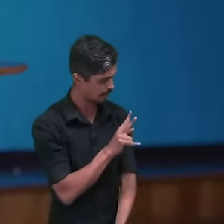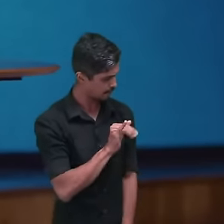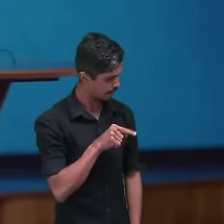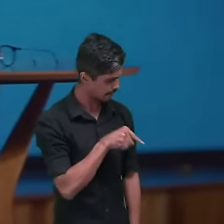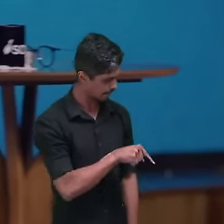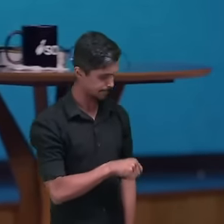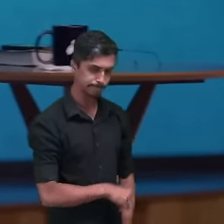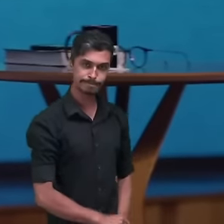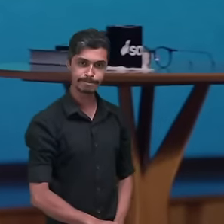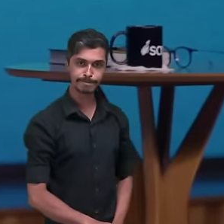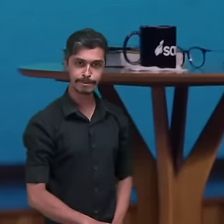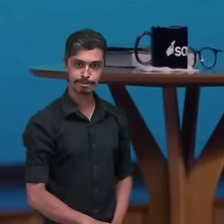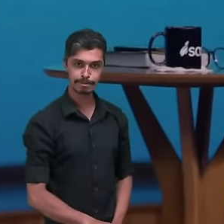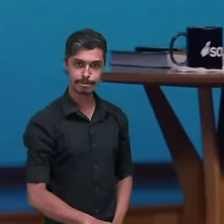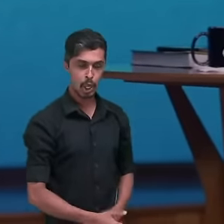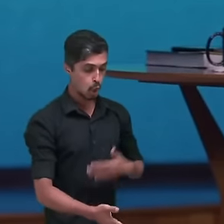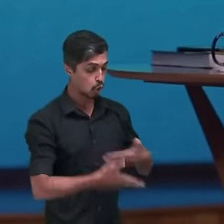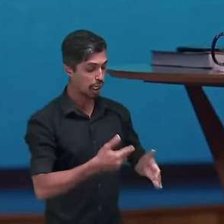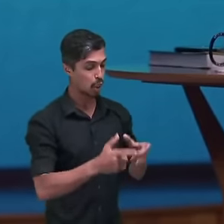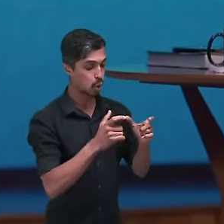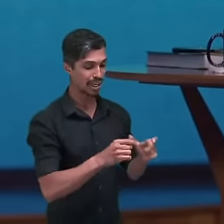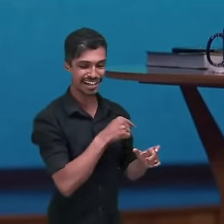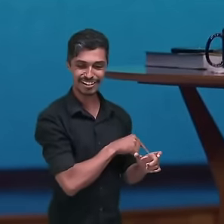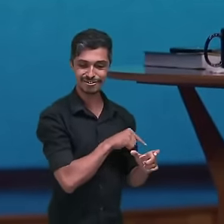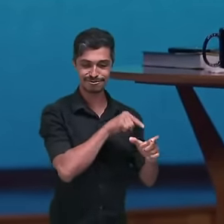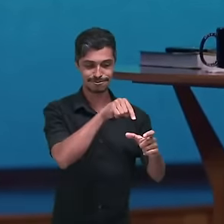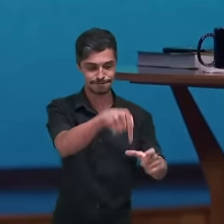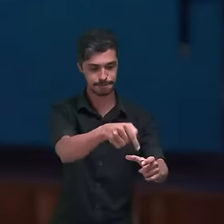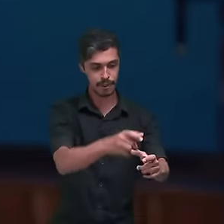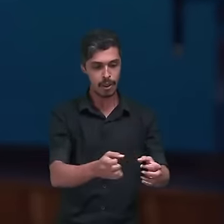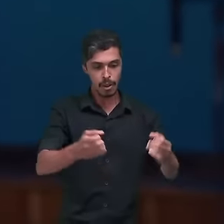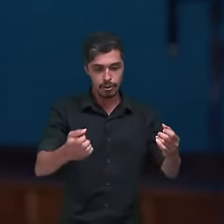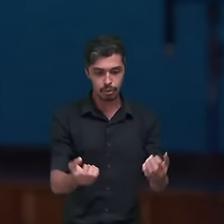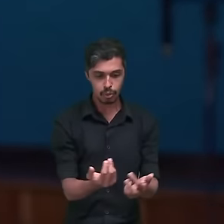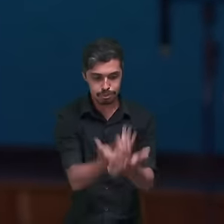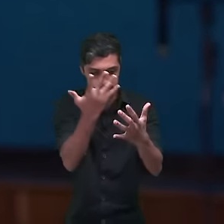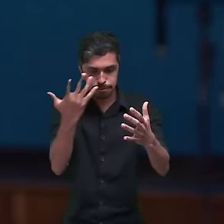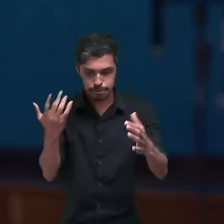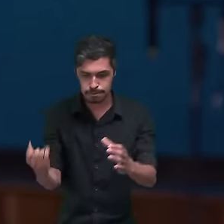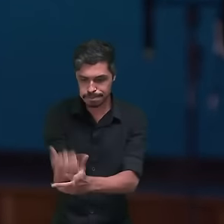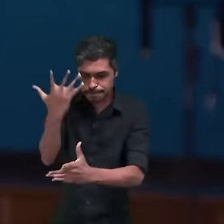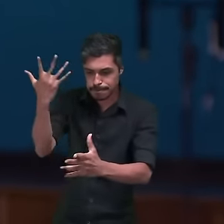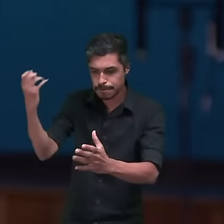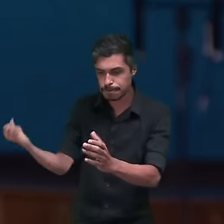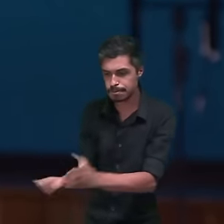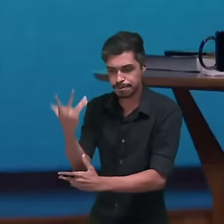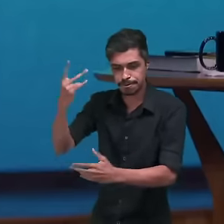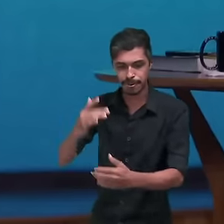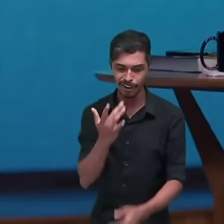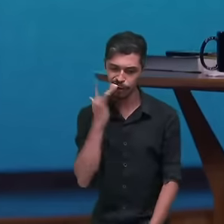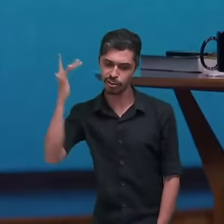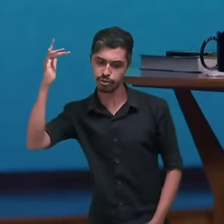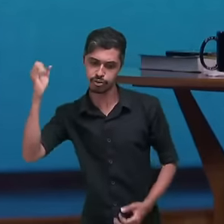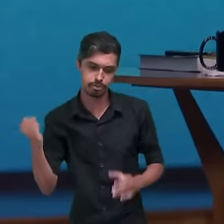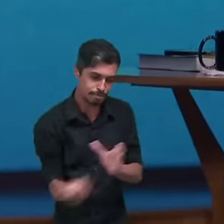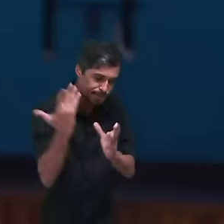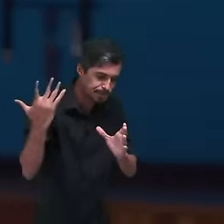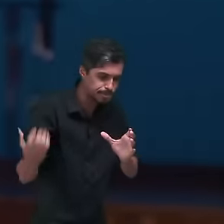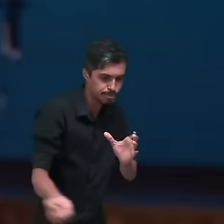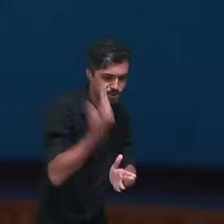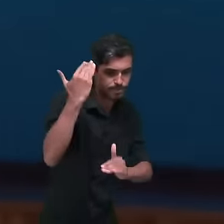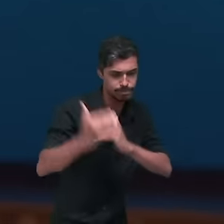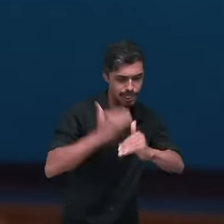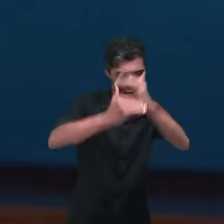Por onde ele passe, a terra vai florescer, o ouro e a prata vão estar na sua mão, e nós não tínhamos que comer.